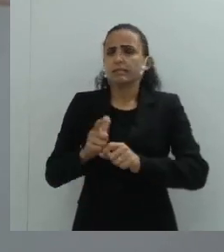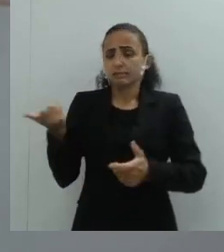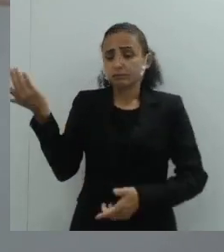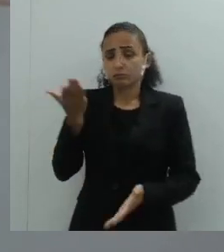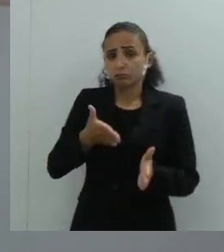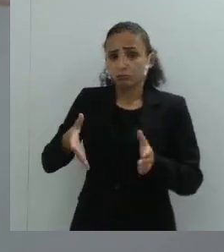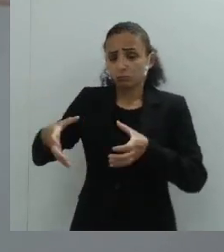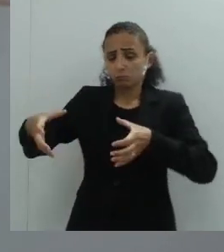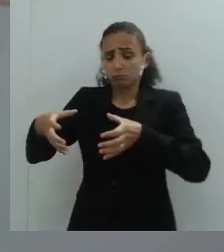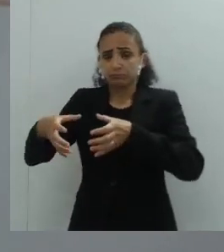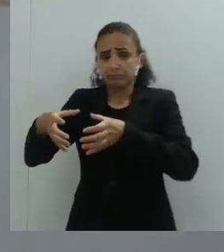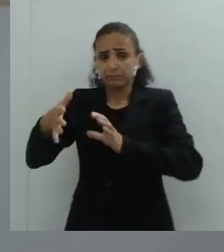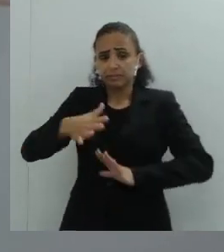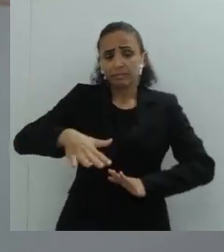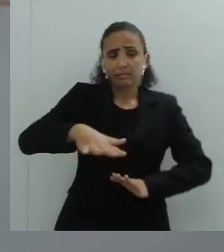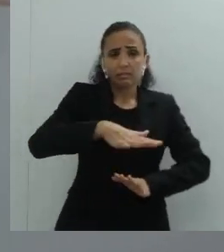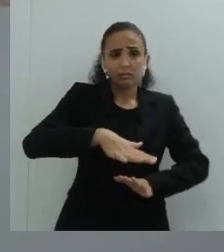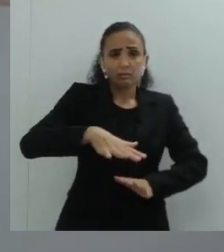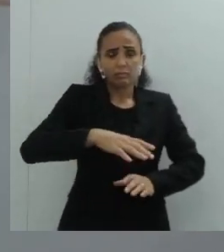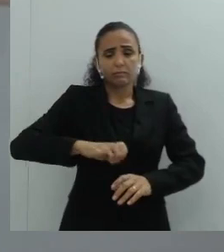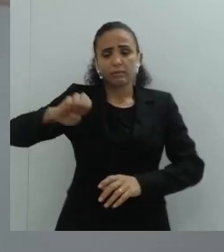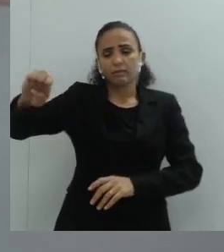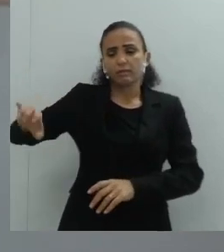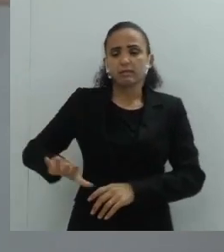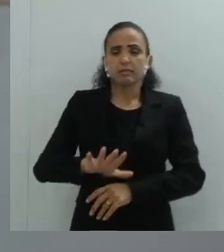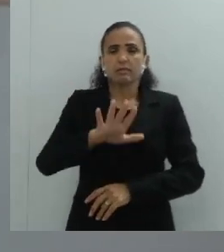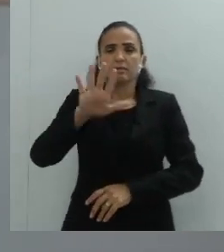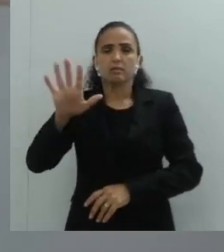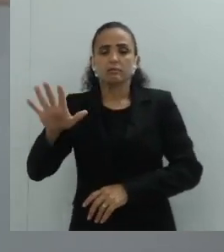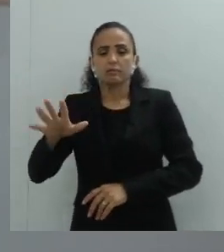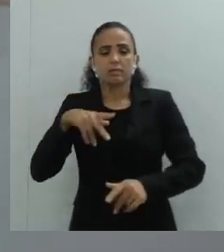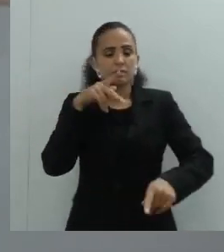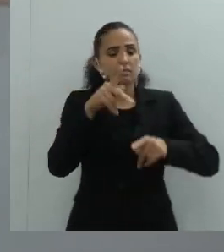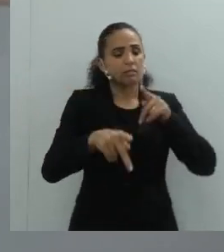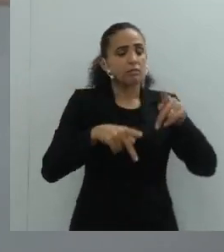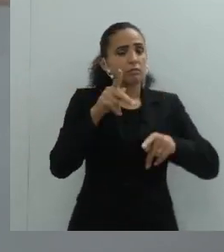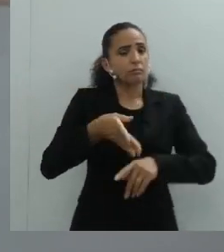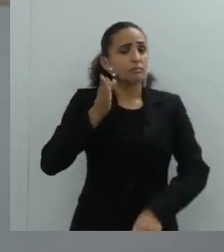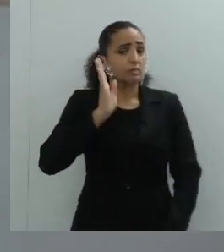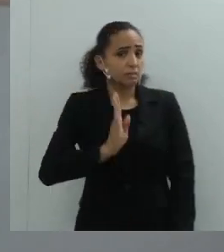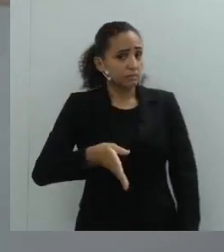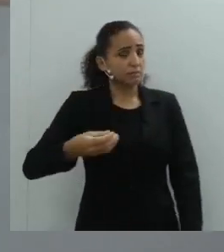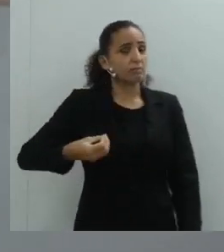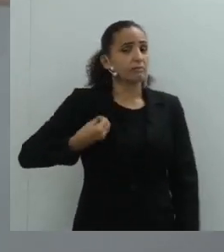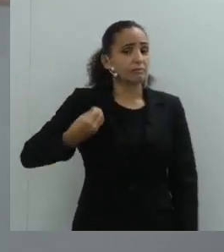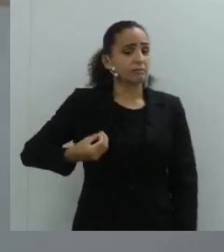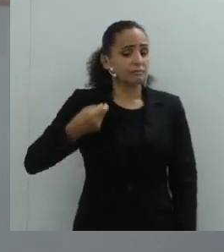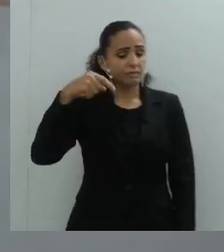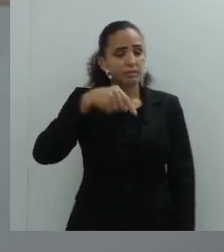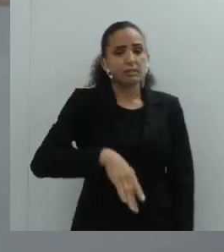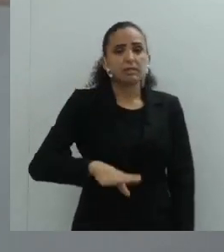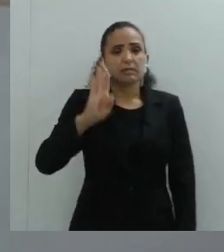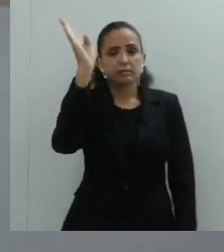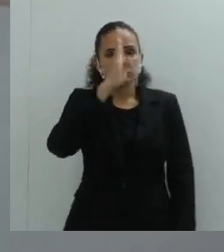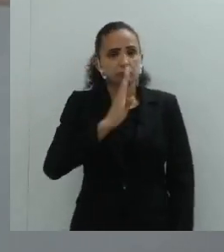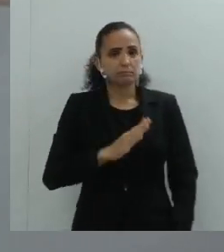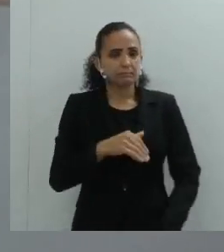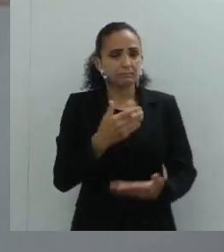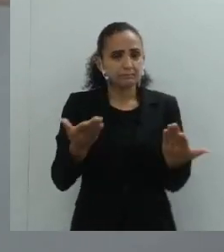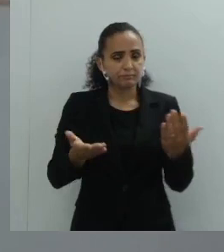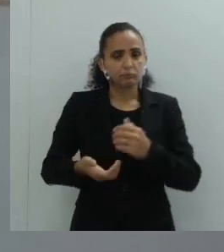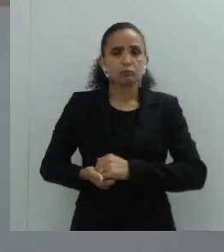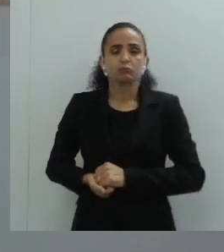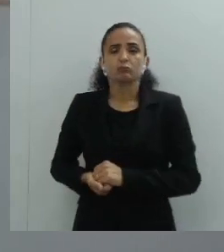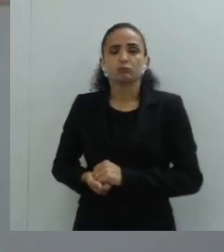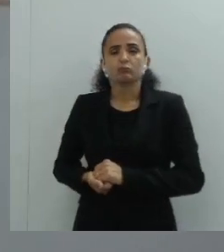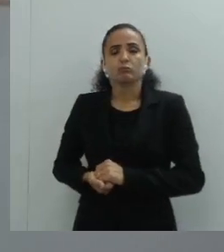um confronto entre europeus e os povos que aqui já habitavam, tá bom?